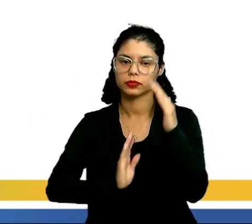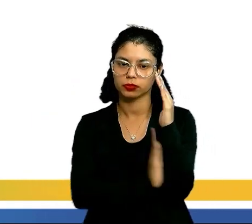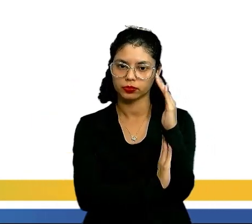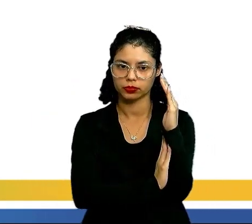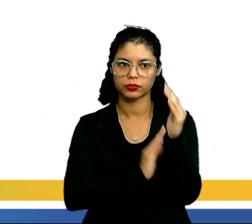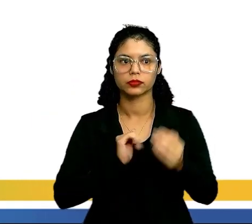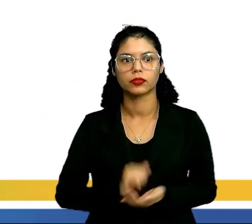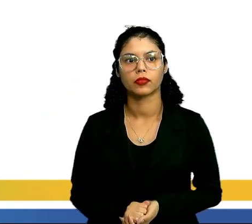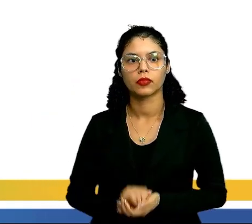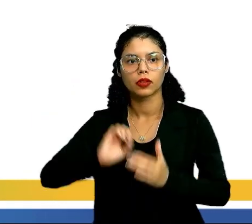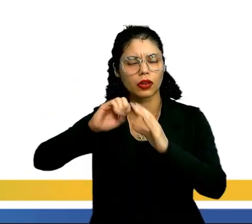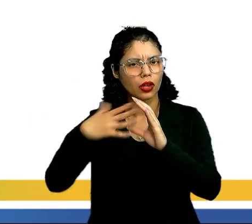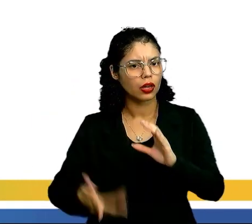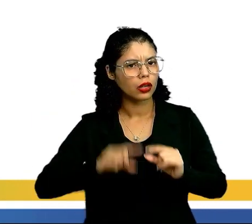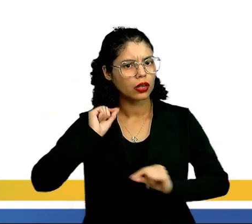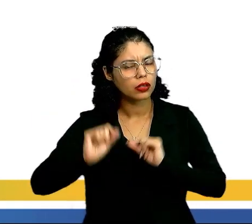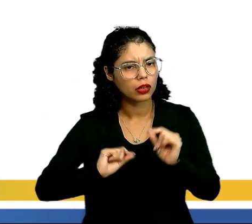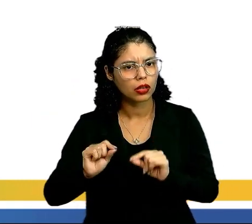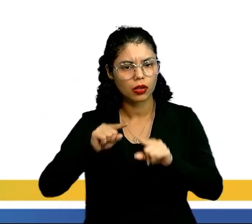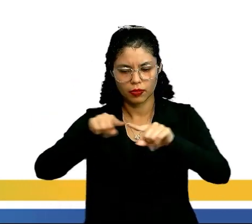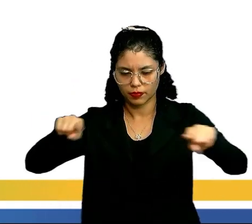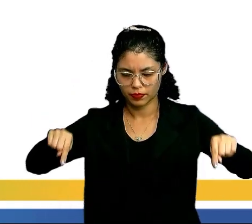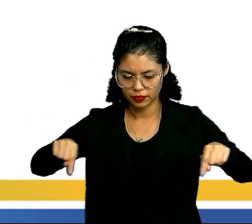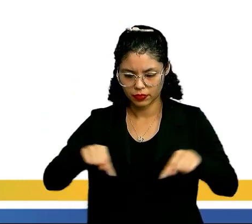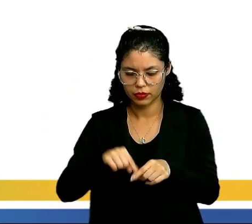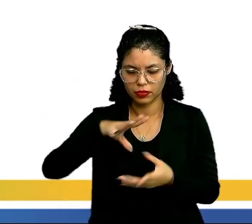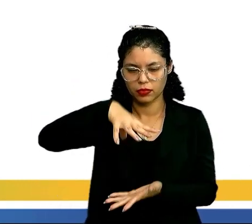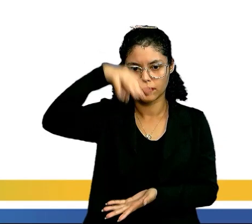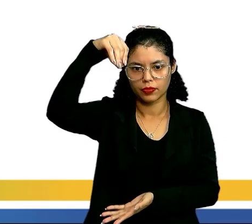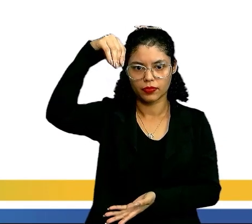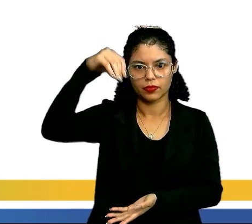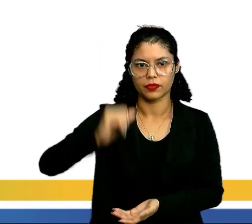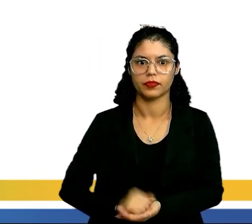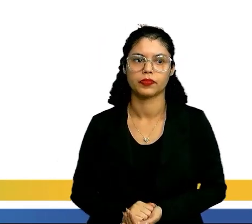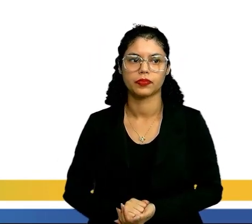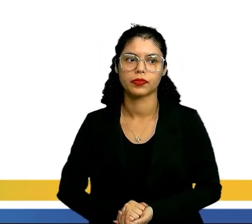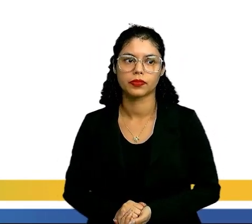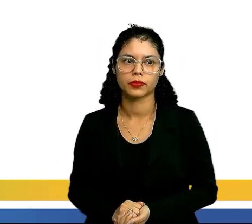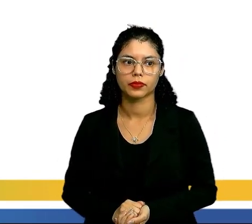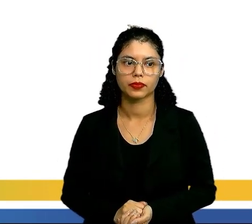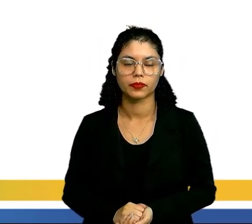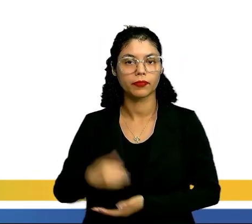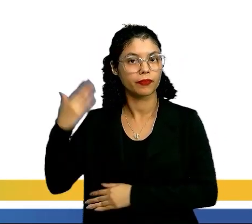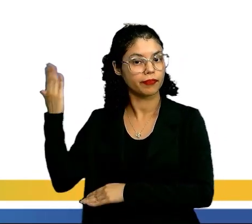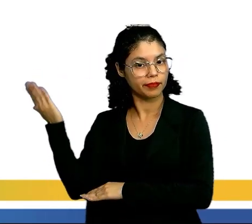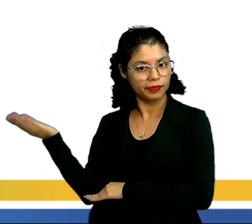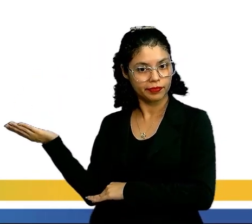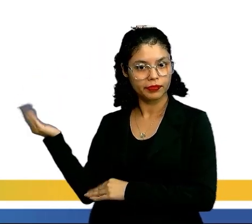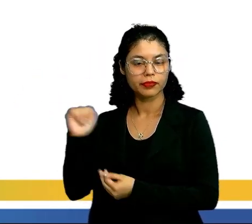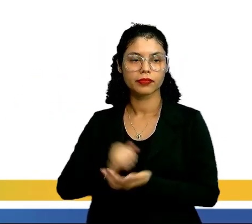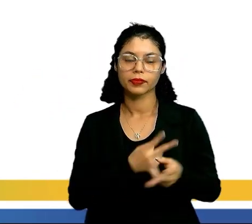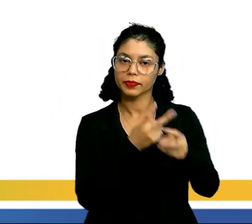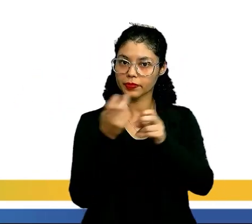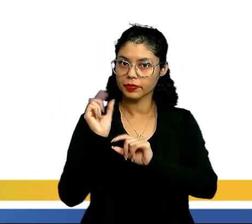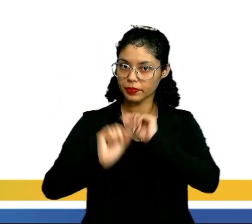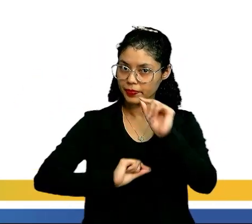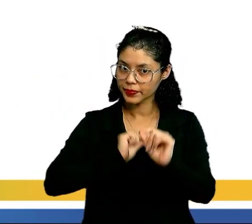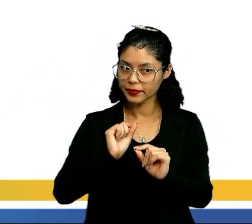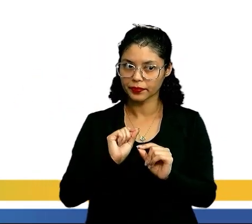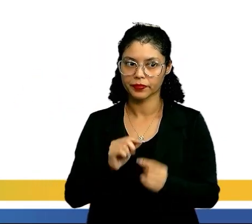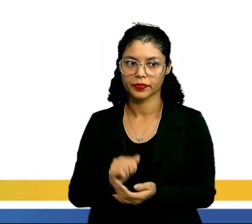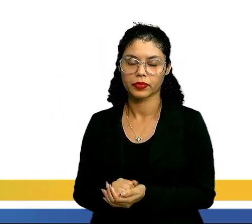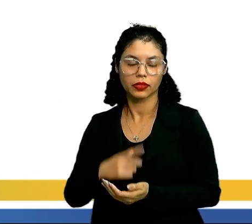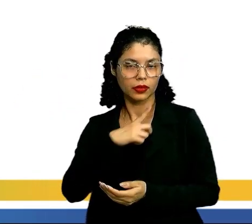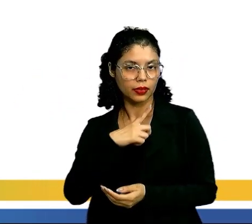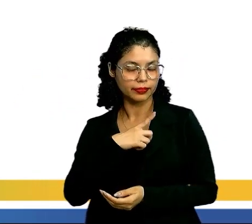face lateral, o que caracteriza uma pirâmide quadrangular. Então, observe aí, tá?